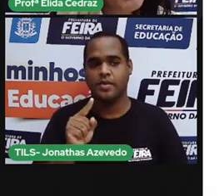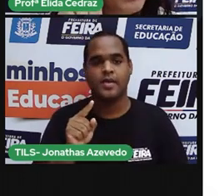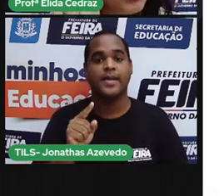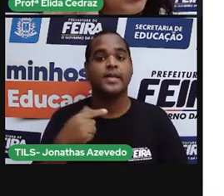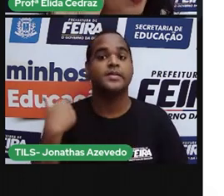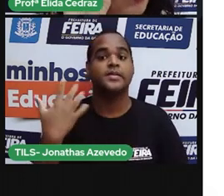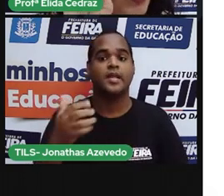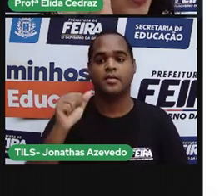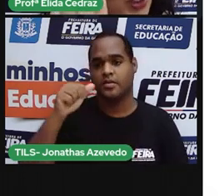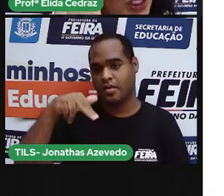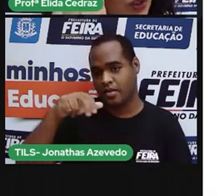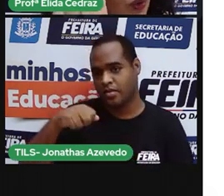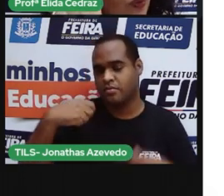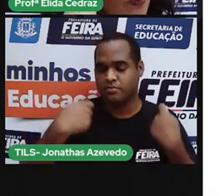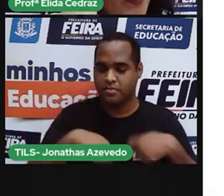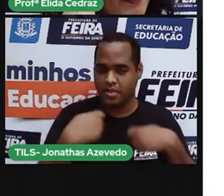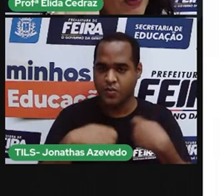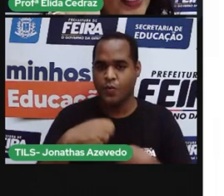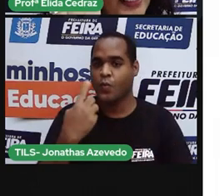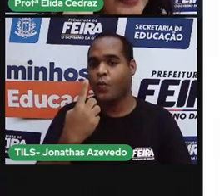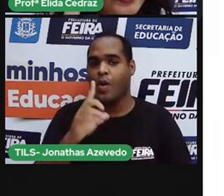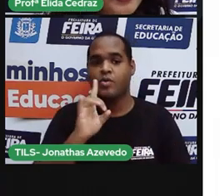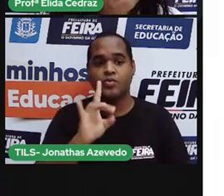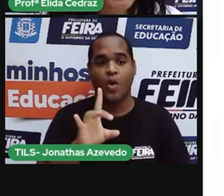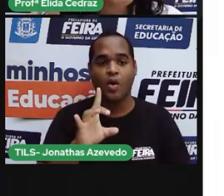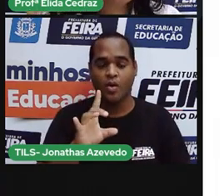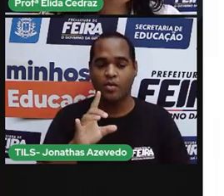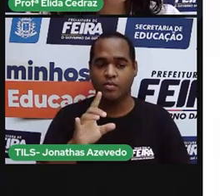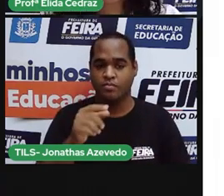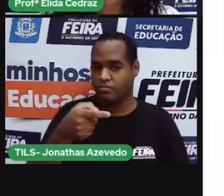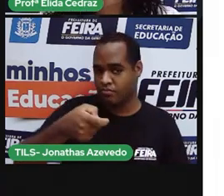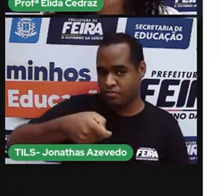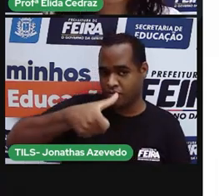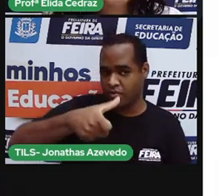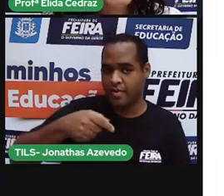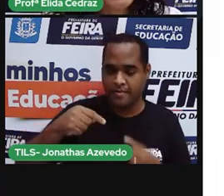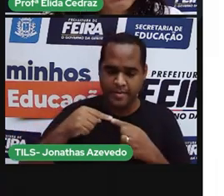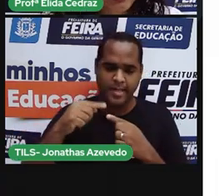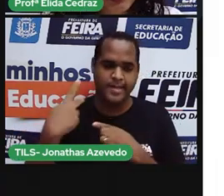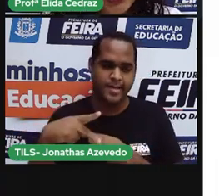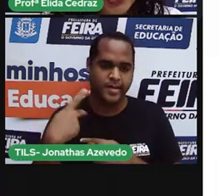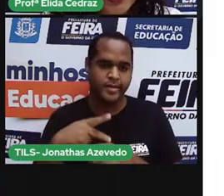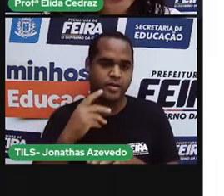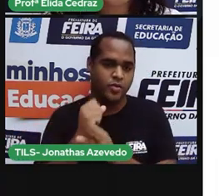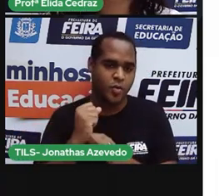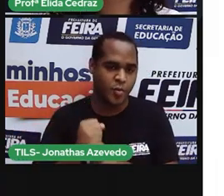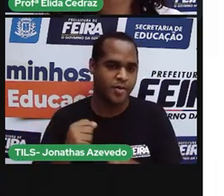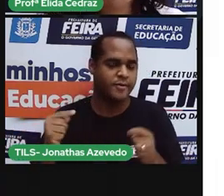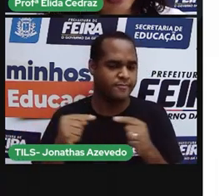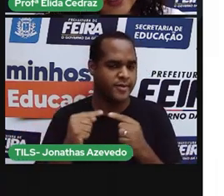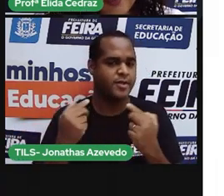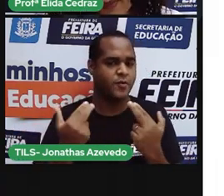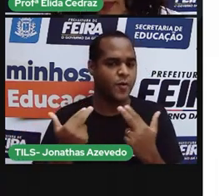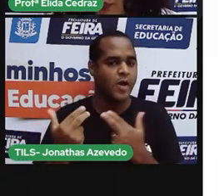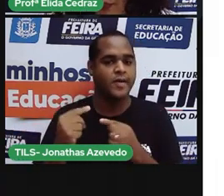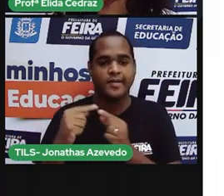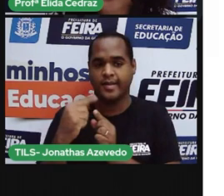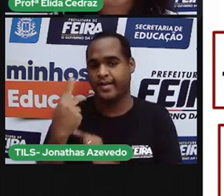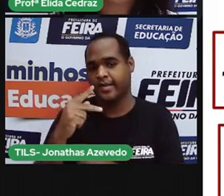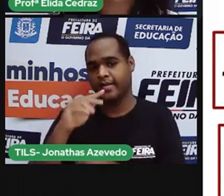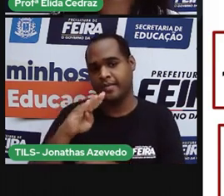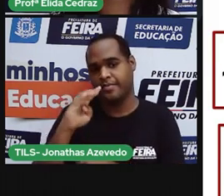Ana só precisou de uma bolinha para ficar com a mesma quantidade que